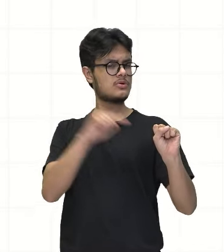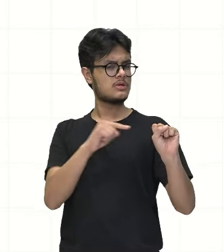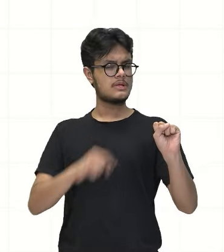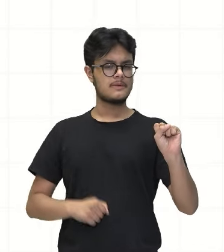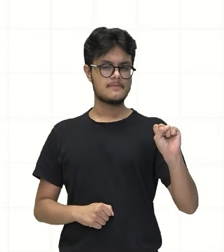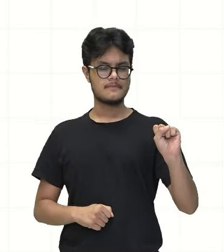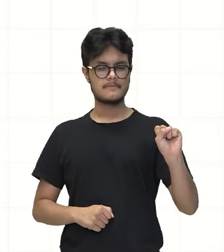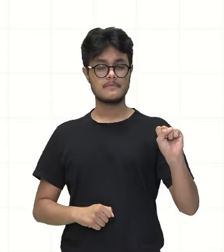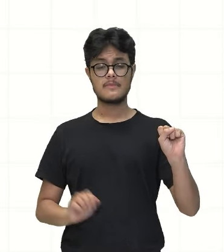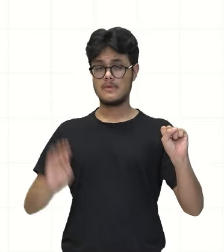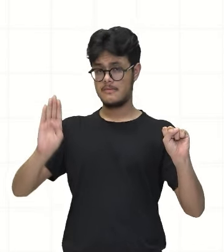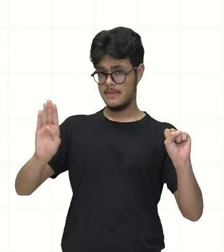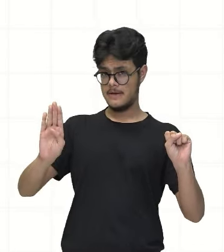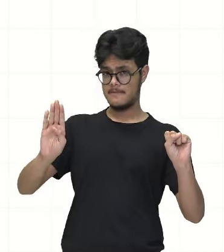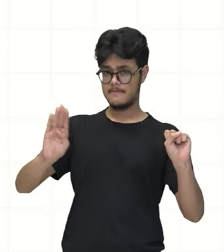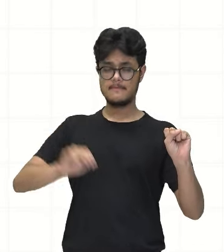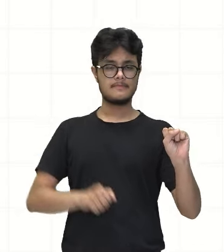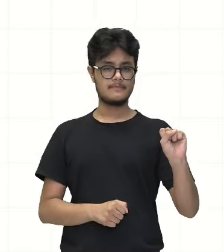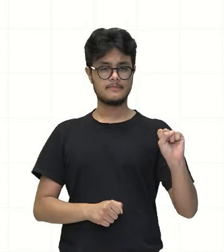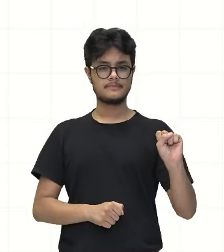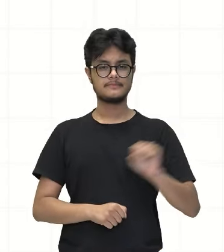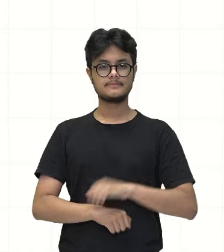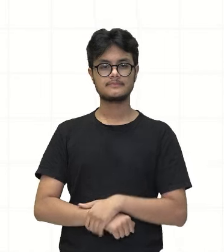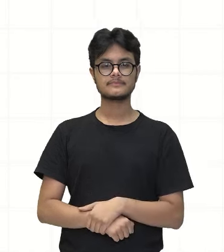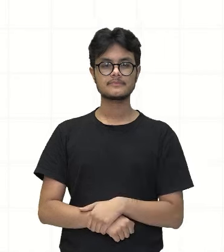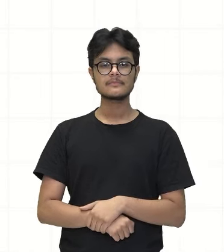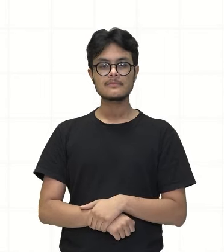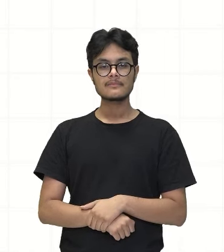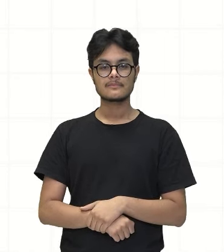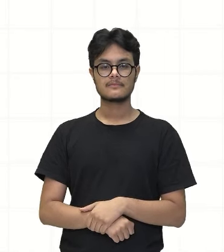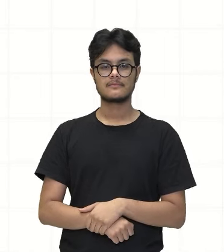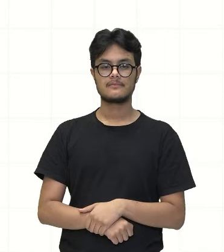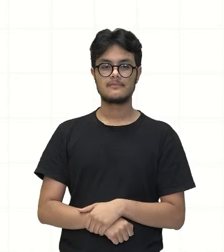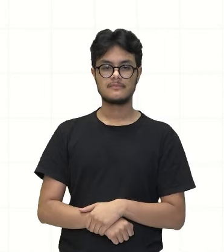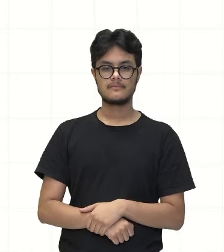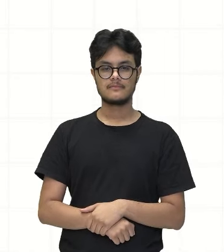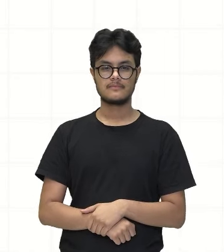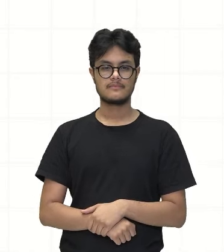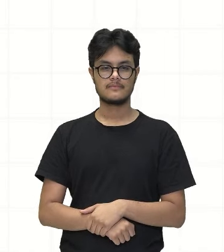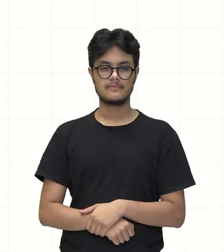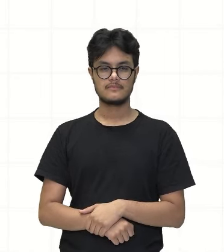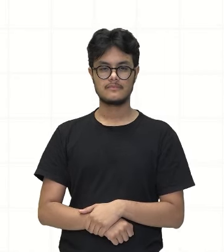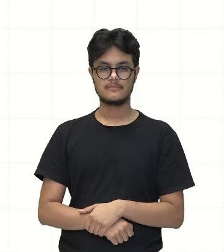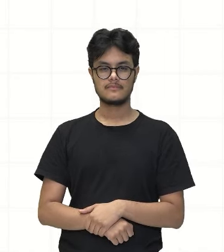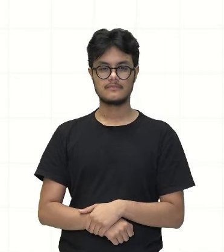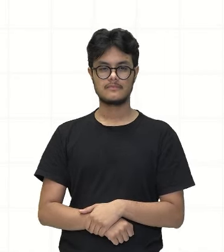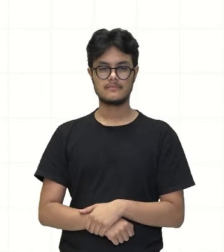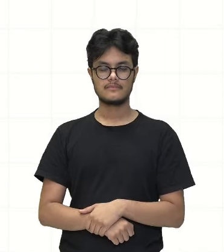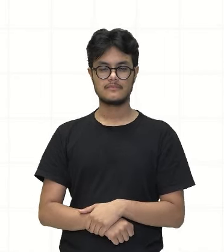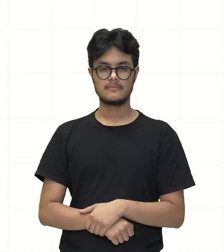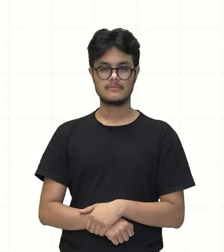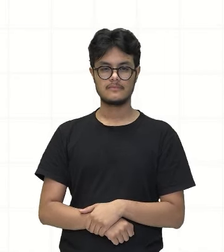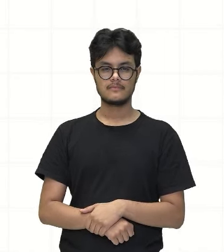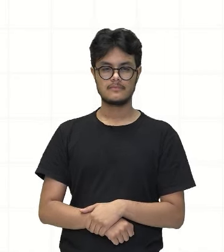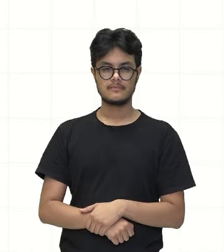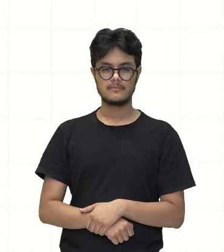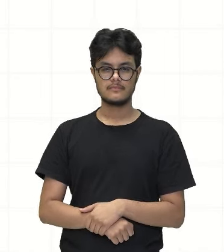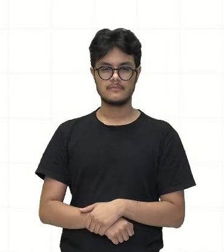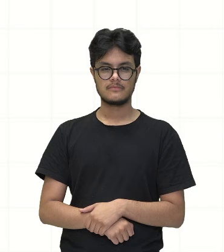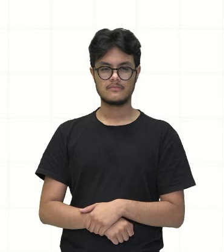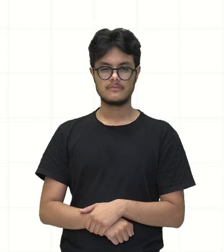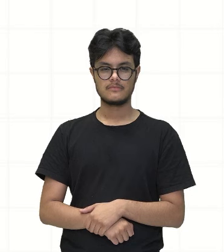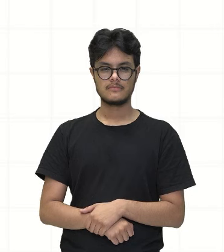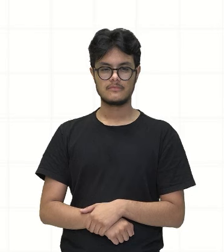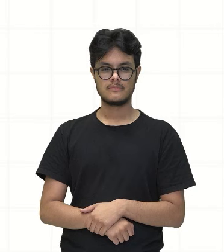lado B, né? Posso colocar aqui que ele é B. Então, esse 8 é o cateto B. Vou colocar aqui, um